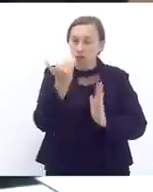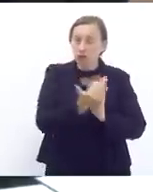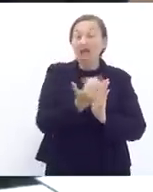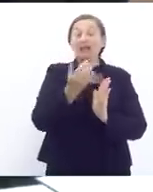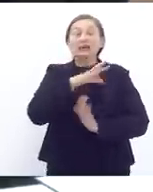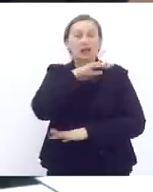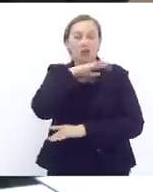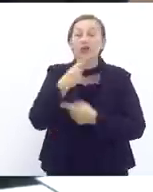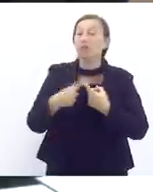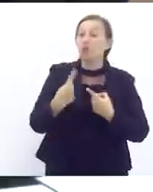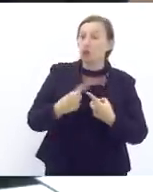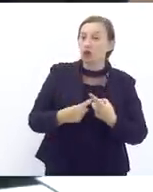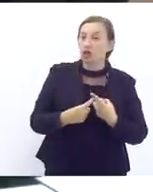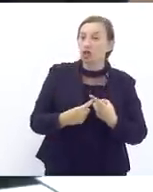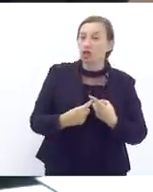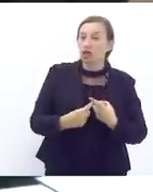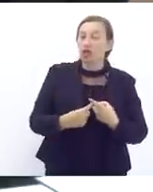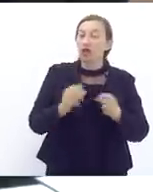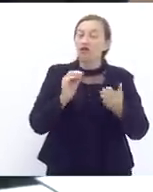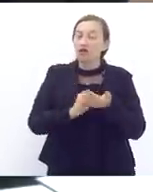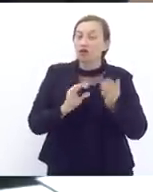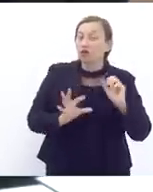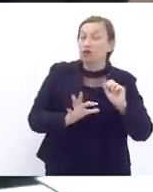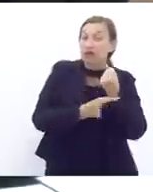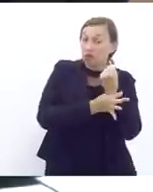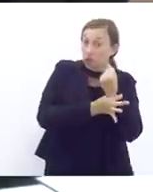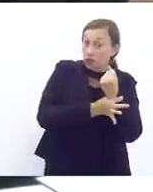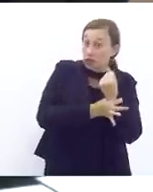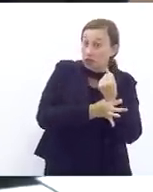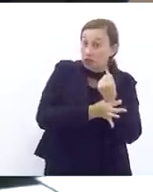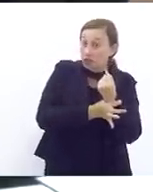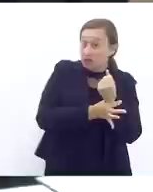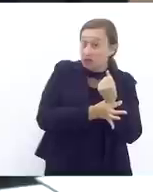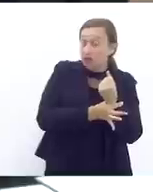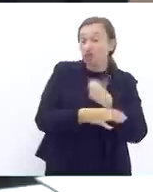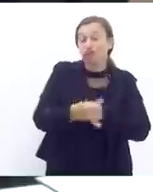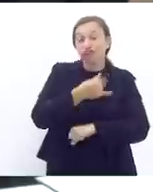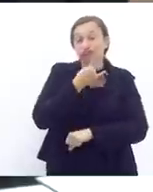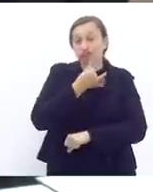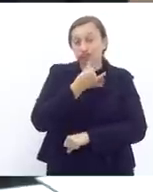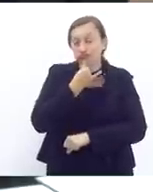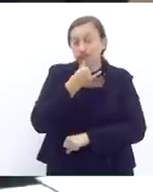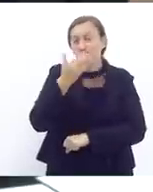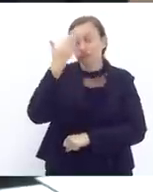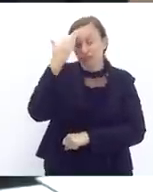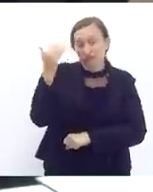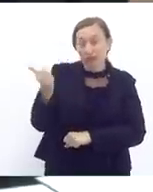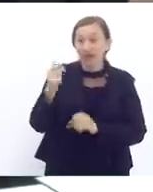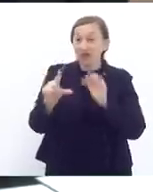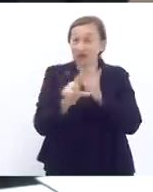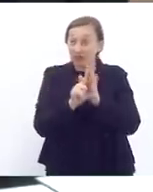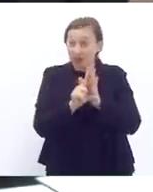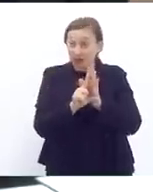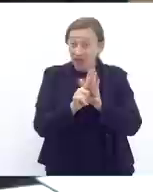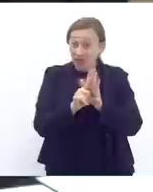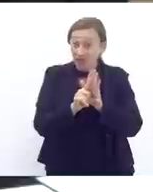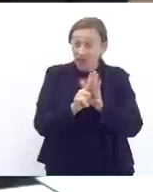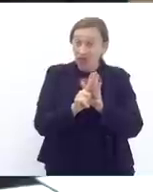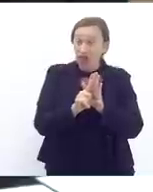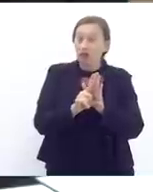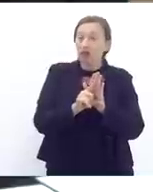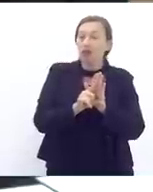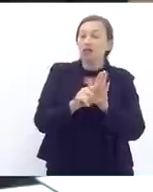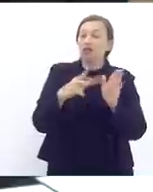porque gera uma insegurança gera assim um desânimo em saber que essa lei que ia embora a